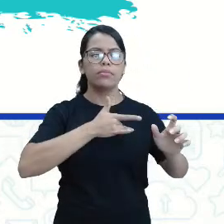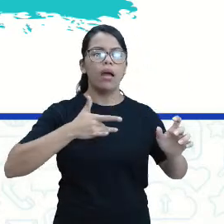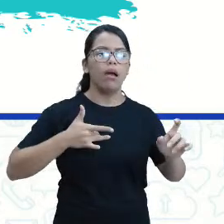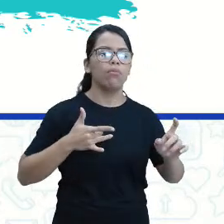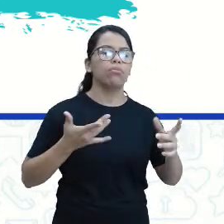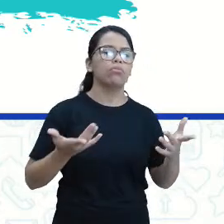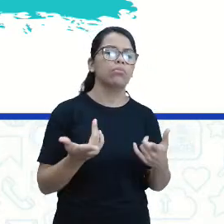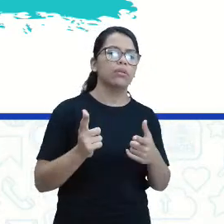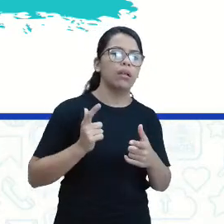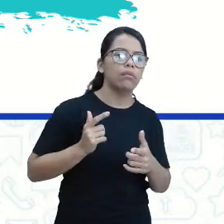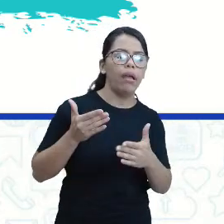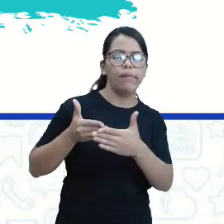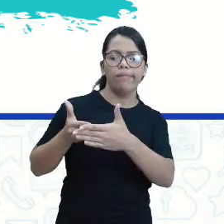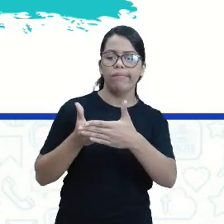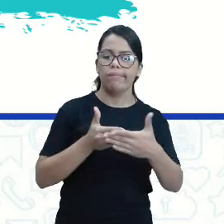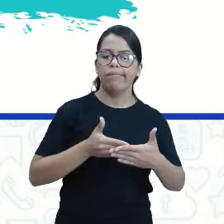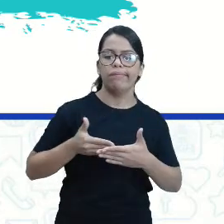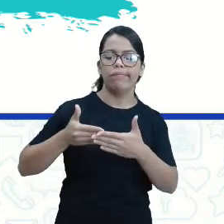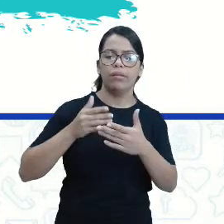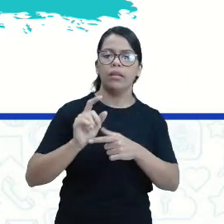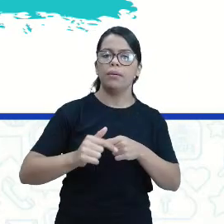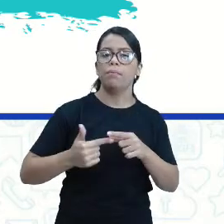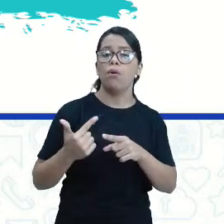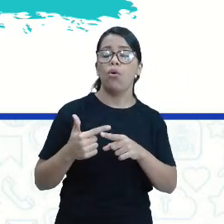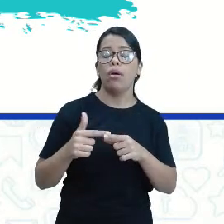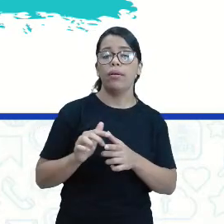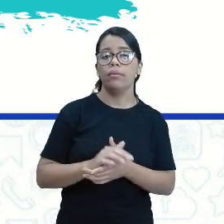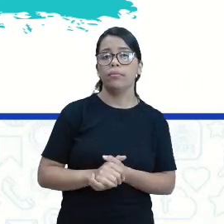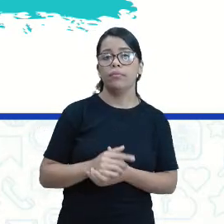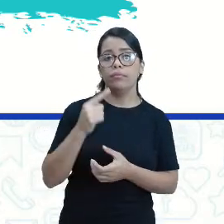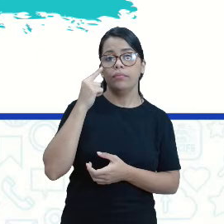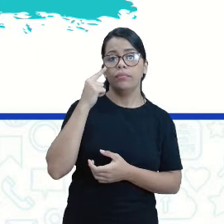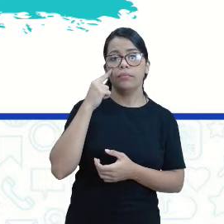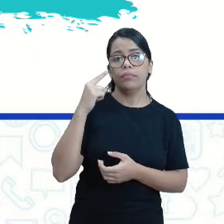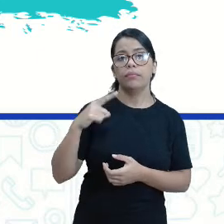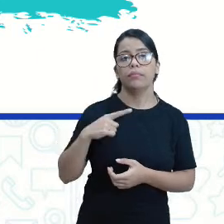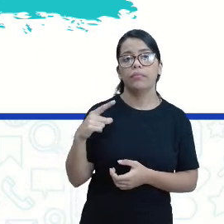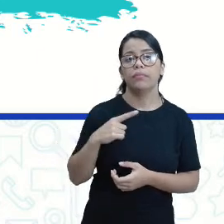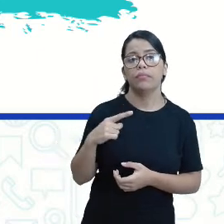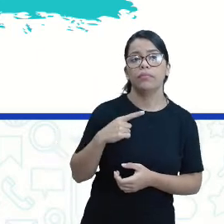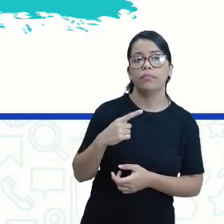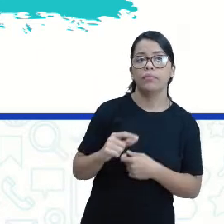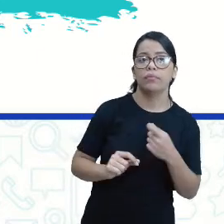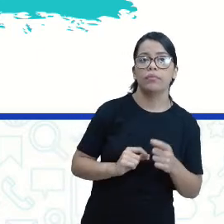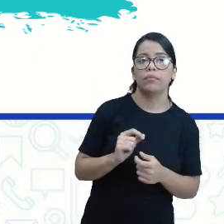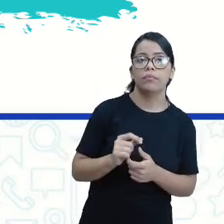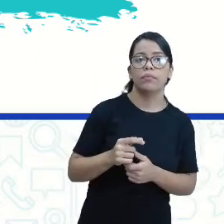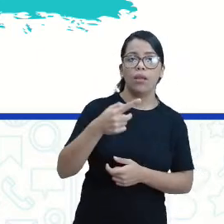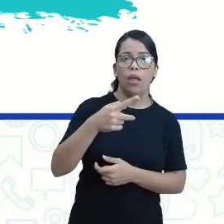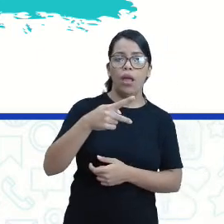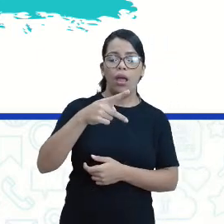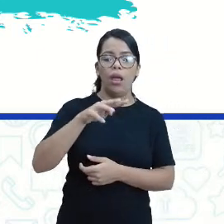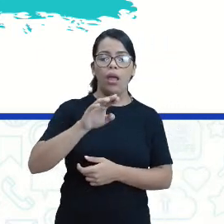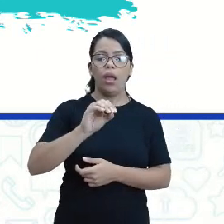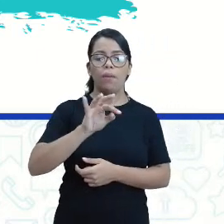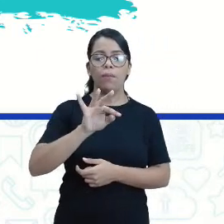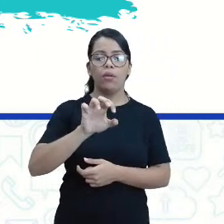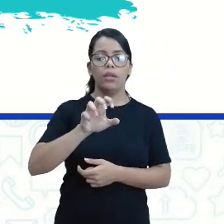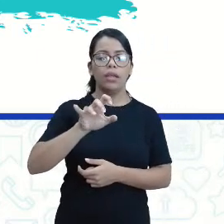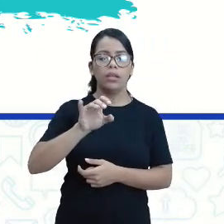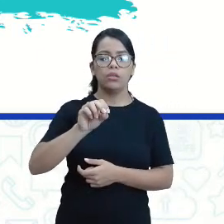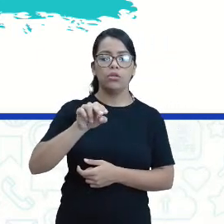saúde. Essas barreiras, elas existem, tanto na questão, olha lá, ó, protecionismo disfarçado. Eita, o que é que vai ser o